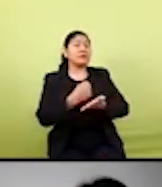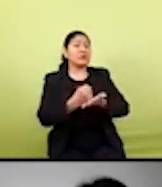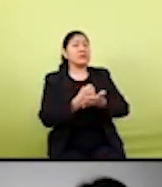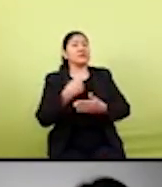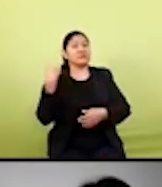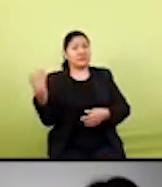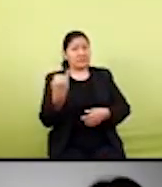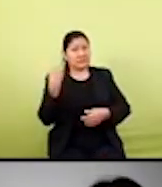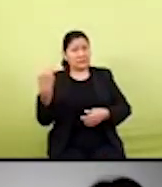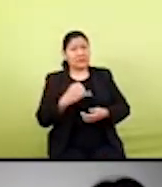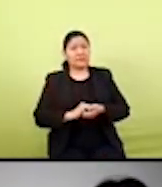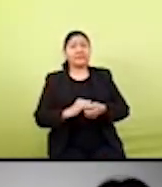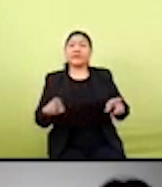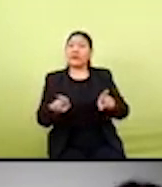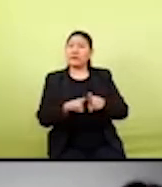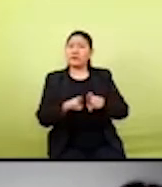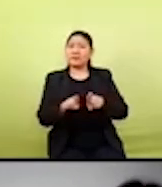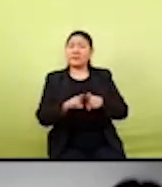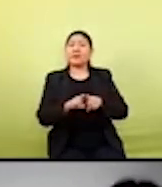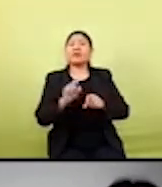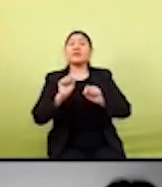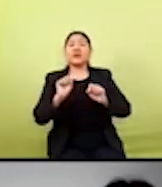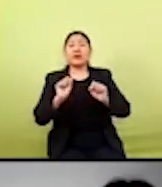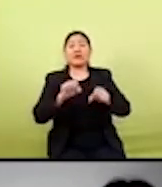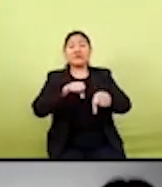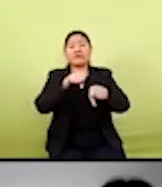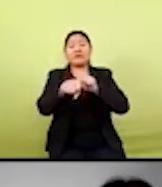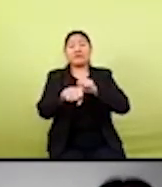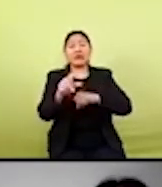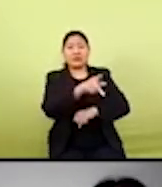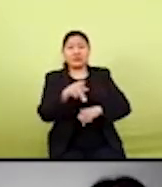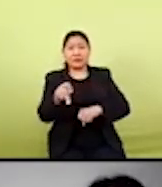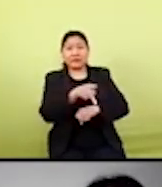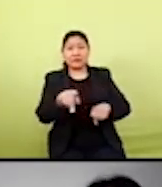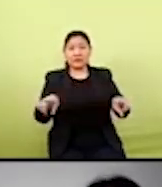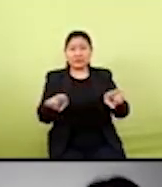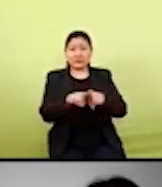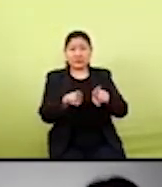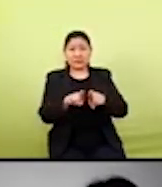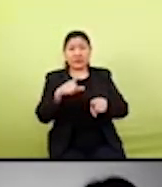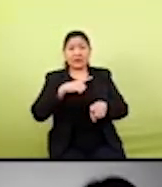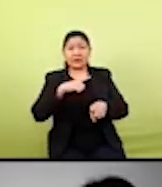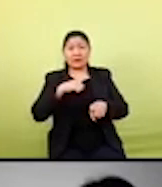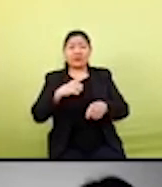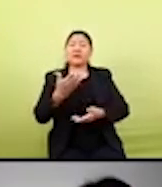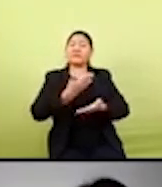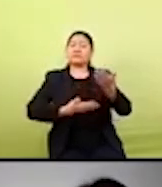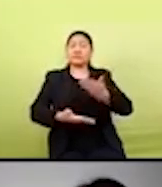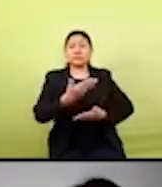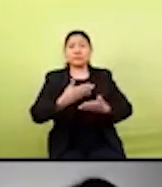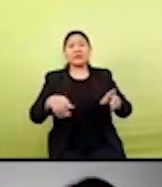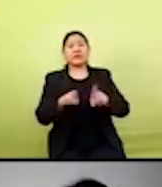E capacitar os professores para que eles tenham, né, uma melhor condição em abordar o assunto,